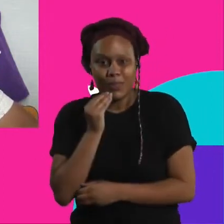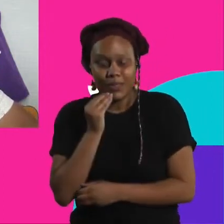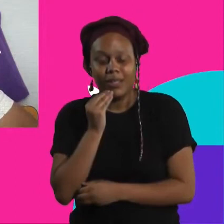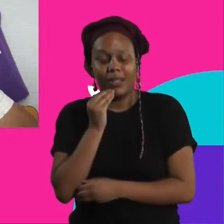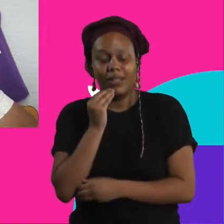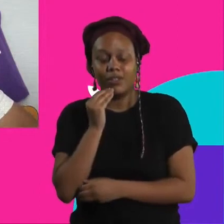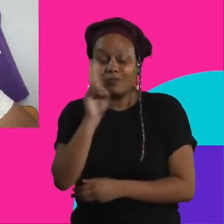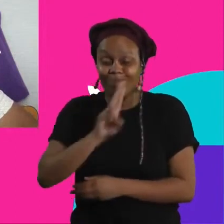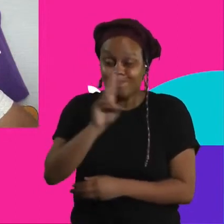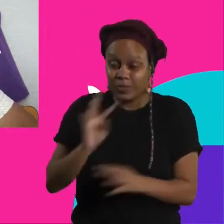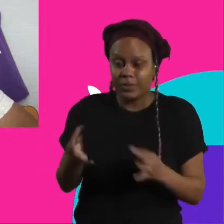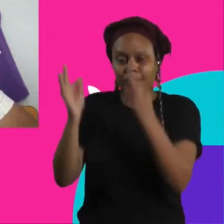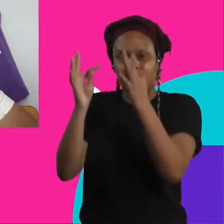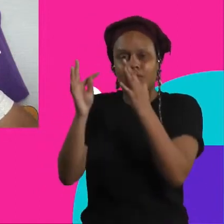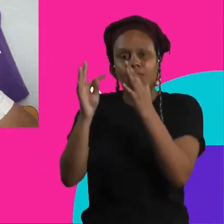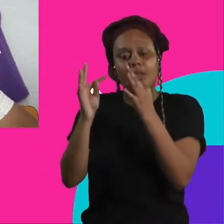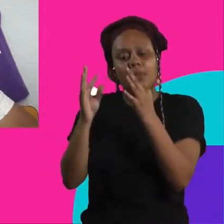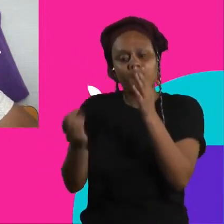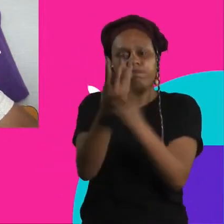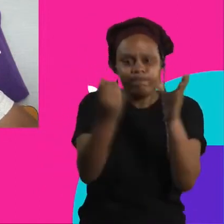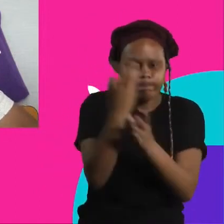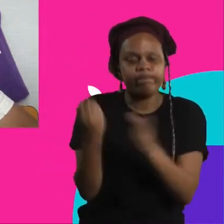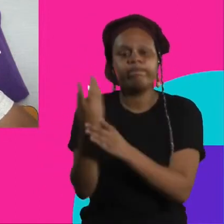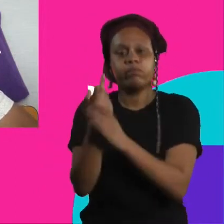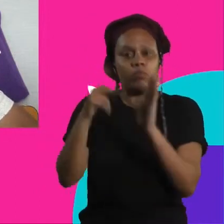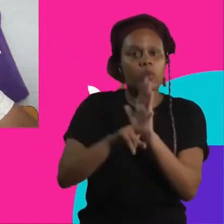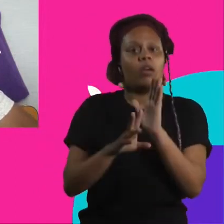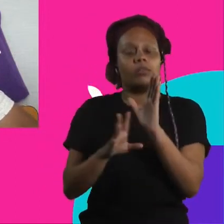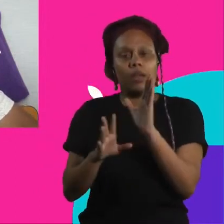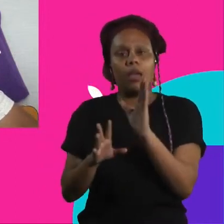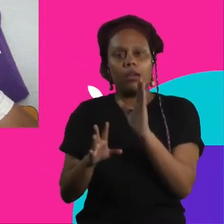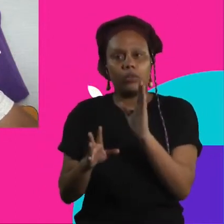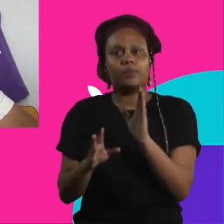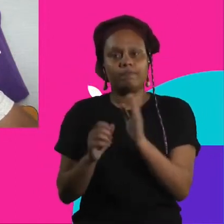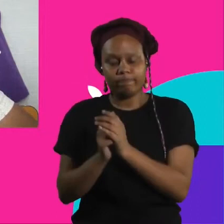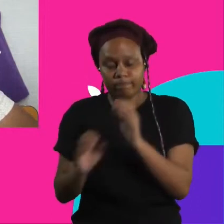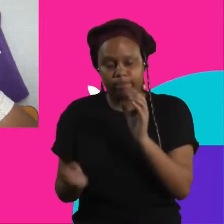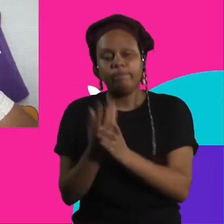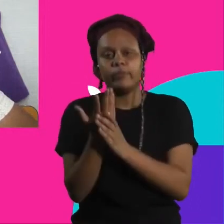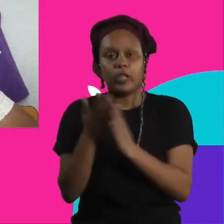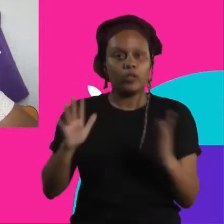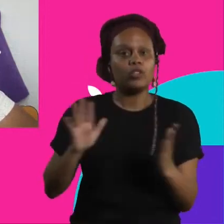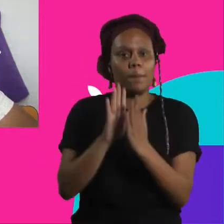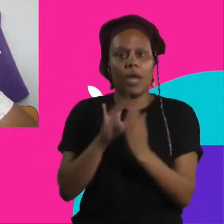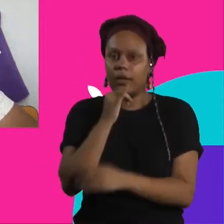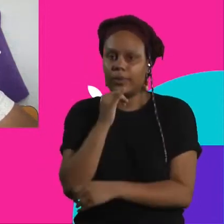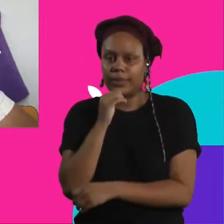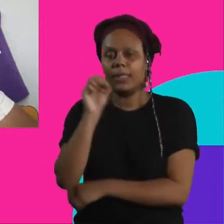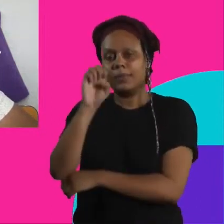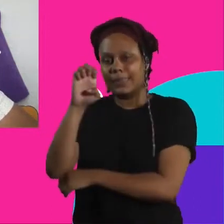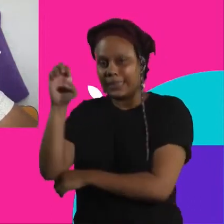usar essa tecnologia para gerar projetos de impacto, como é o caso da CIDS, por exemplo, né? No caso do Social Bank, a gente utiliza,